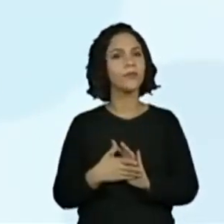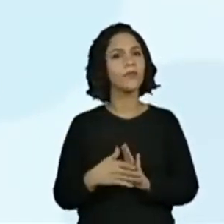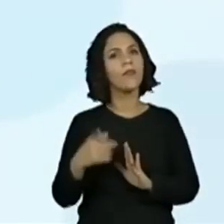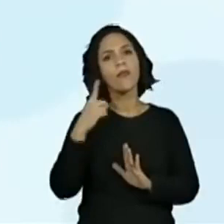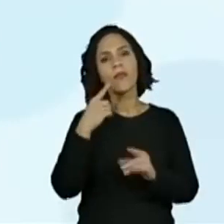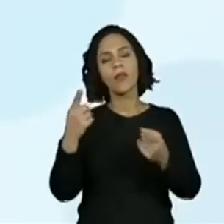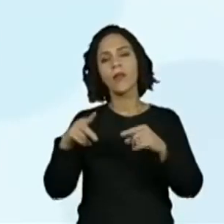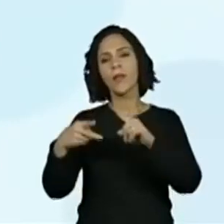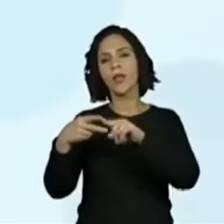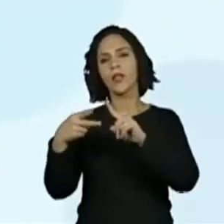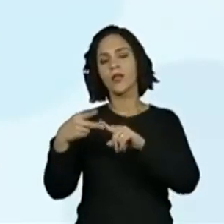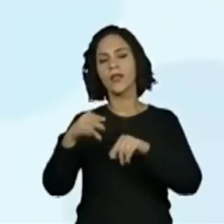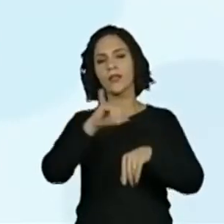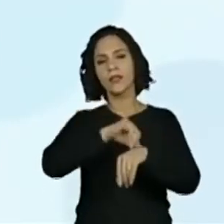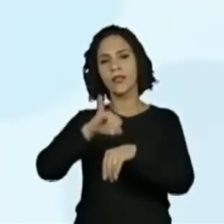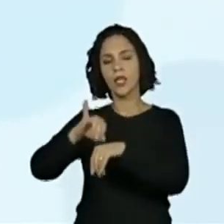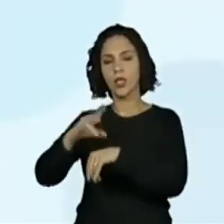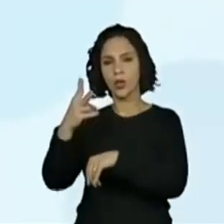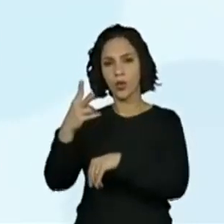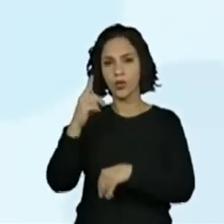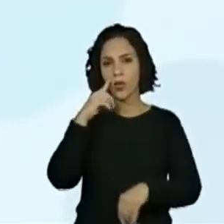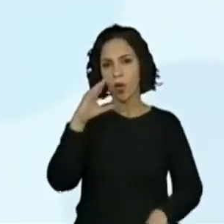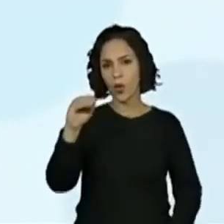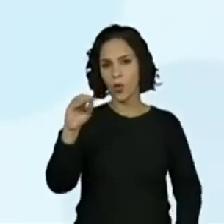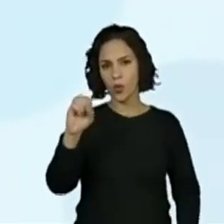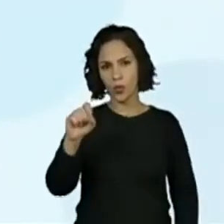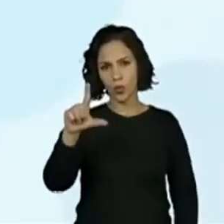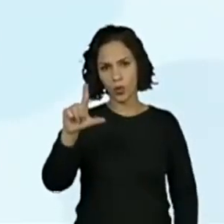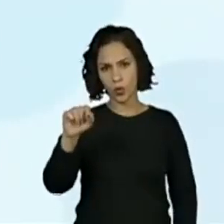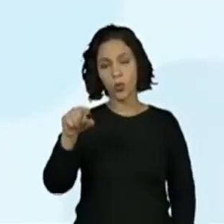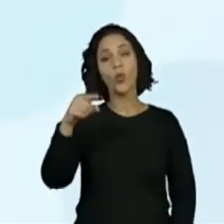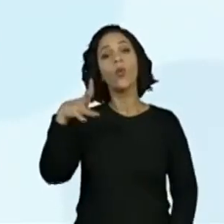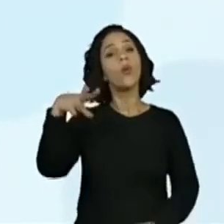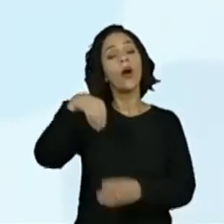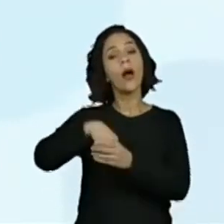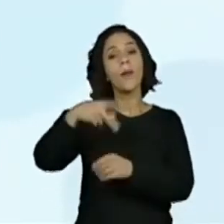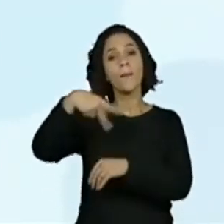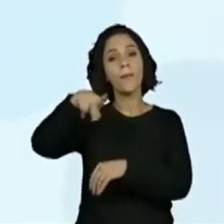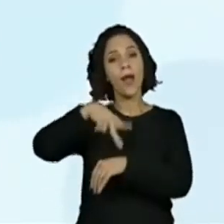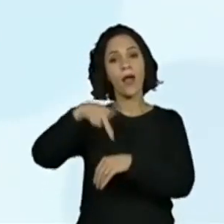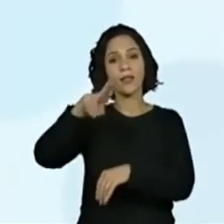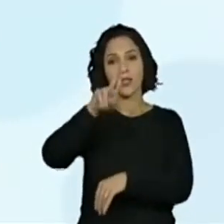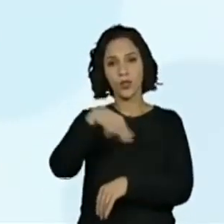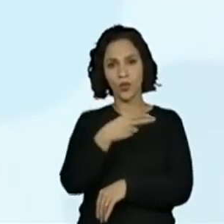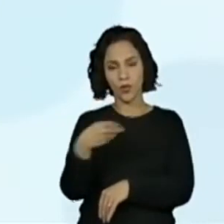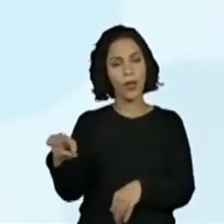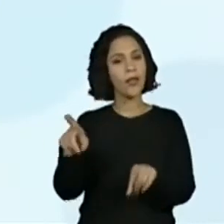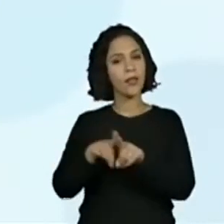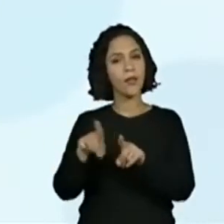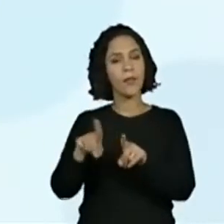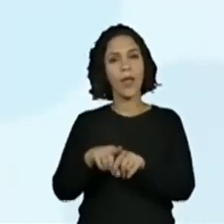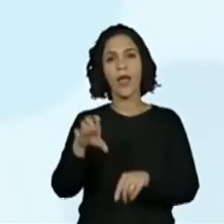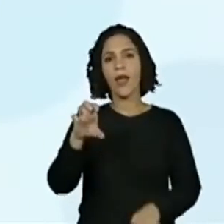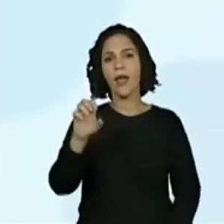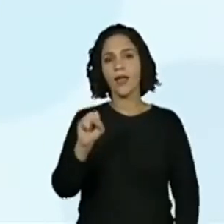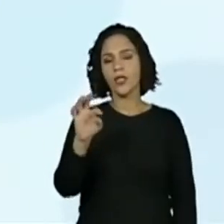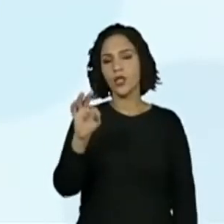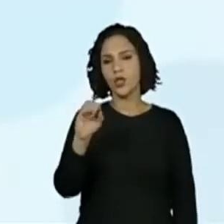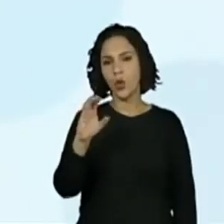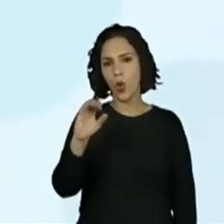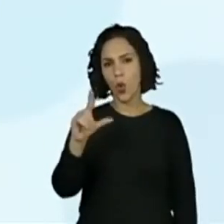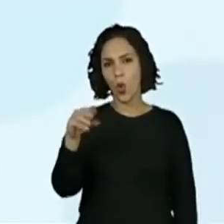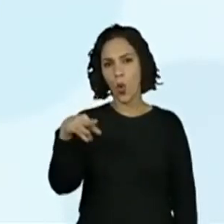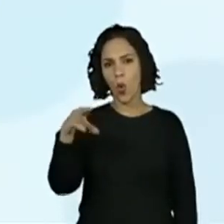nome daquelas duas cidades. Os eventos serão realizados em Oslo, capital da Noruega, e Estocolmo, capital